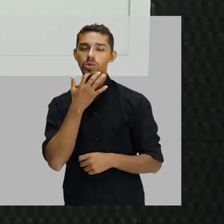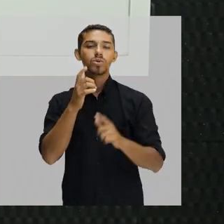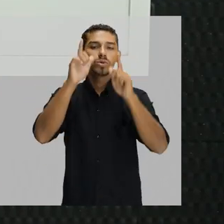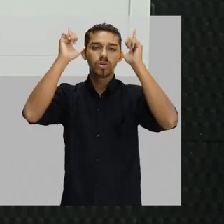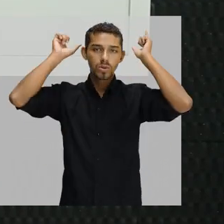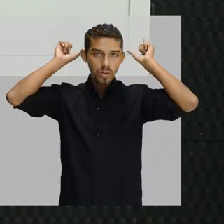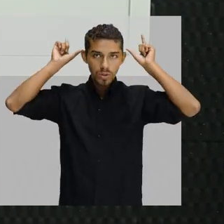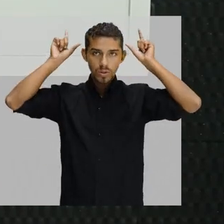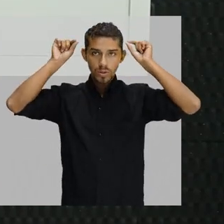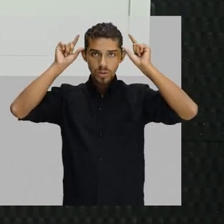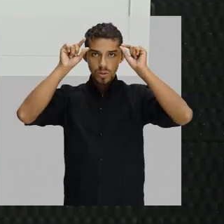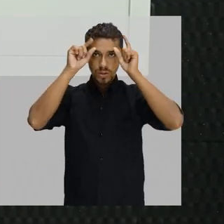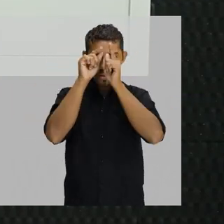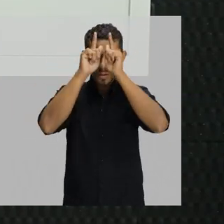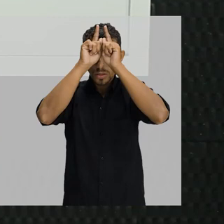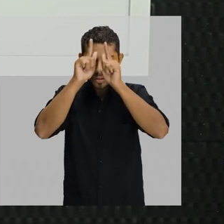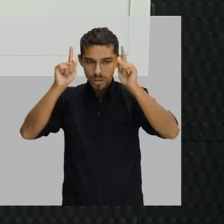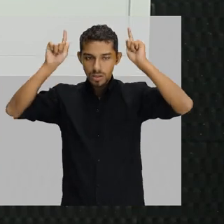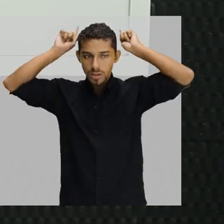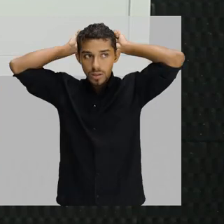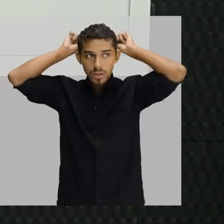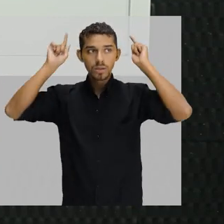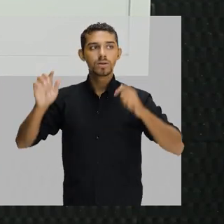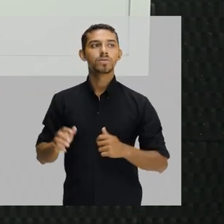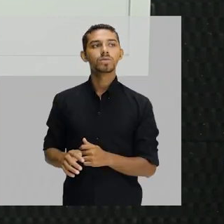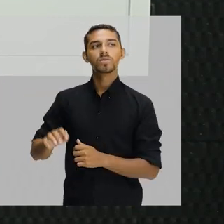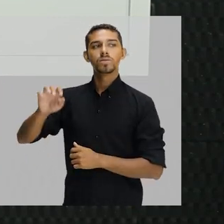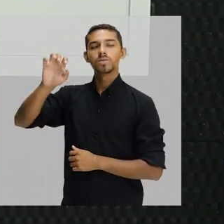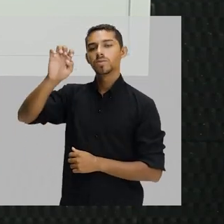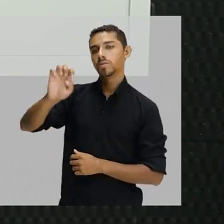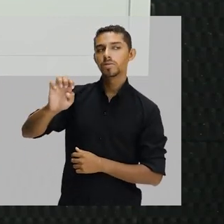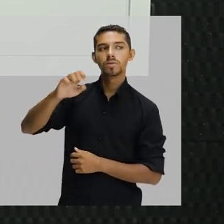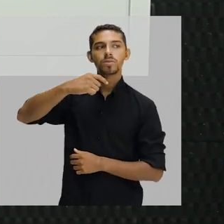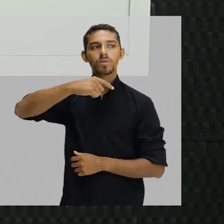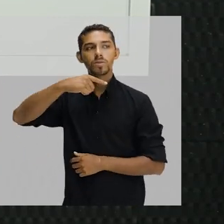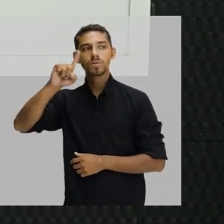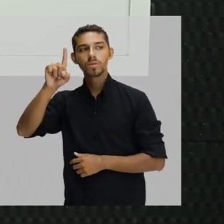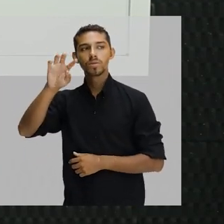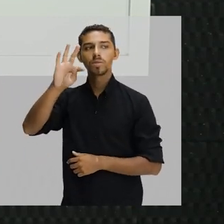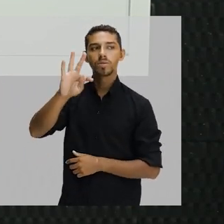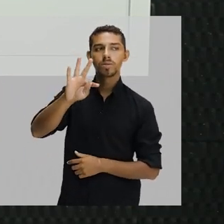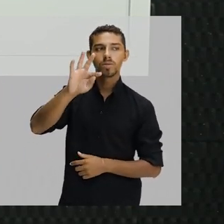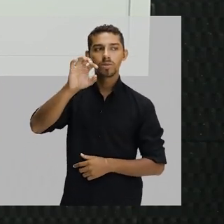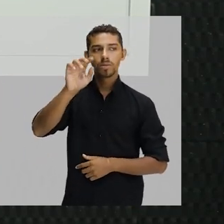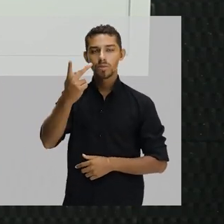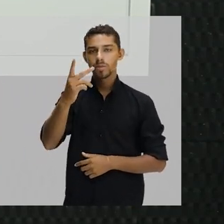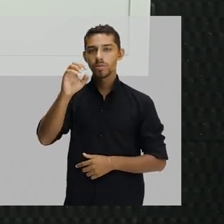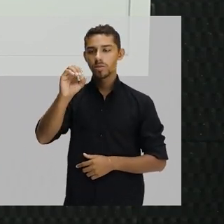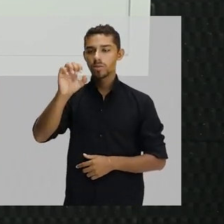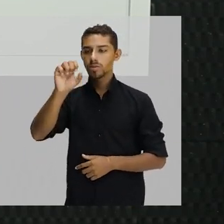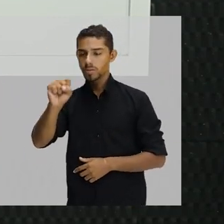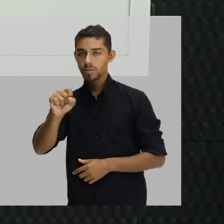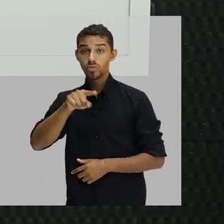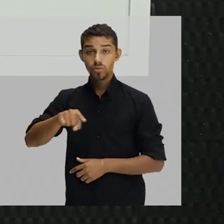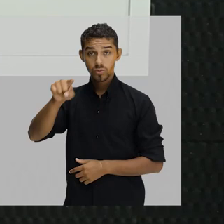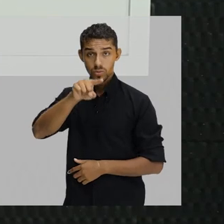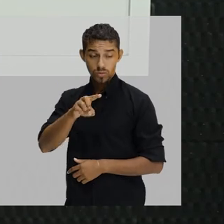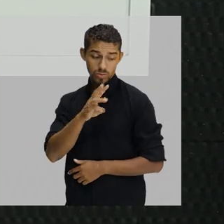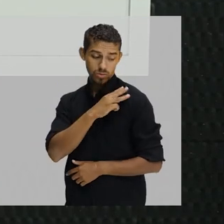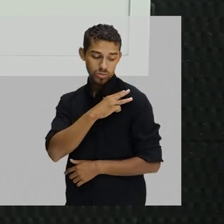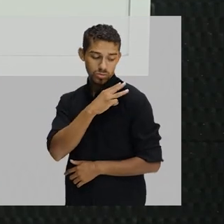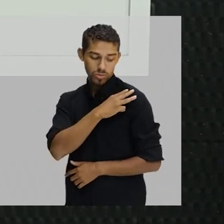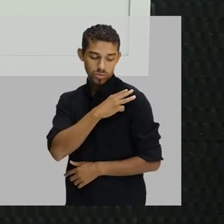grego, certo? Ethos. Isso aqui, você que é terceiro anista, por exemplo,